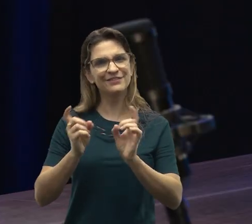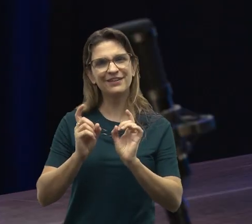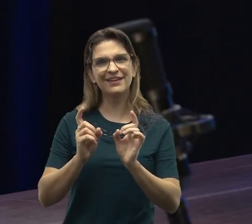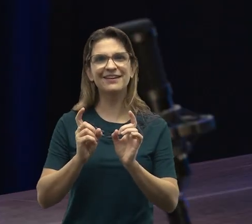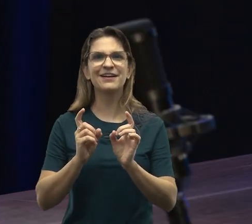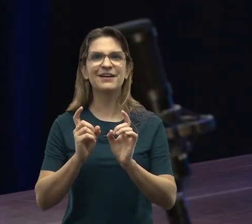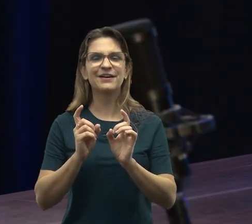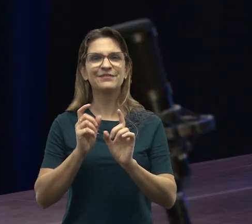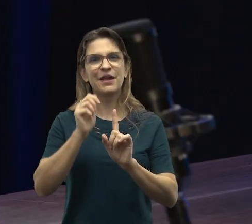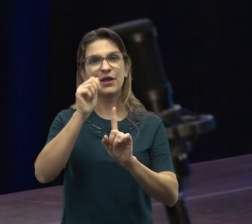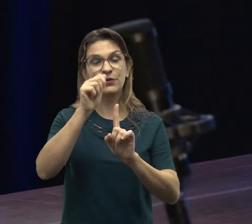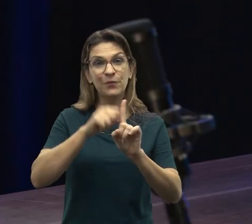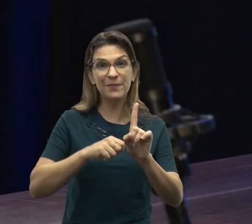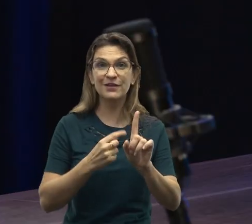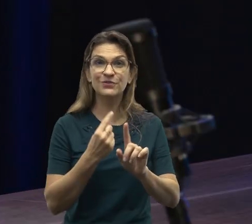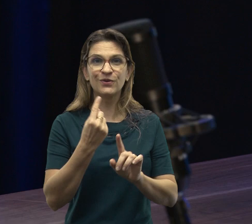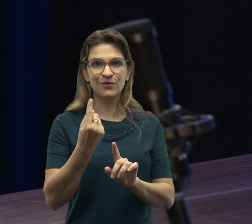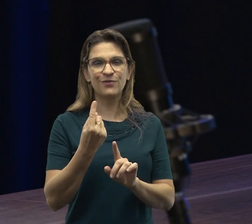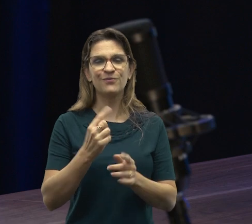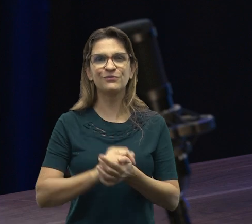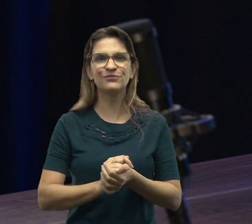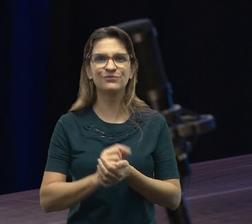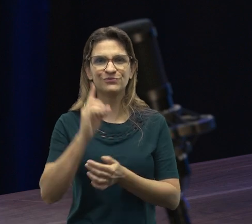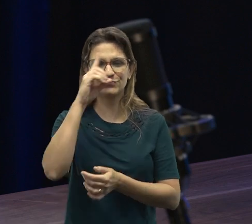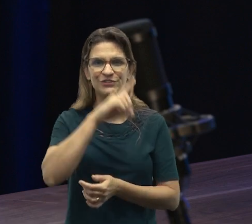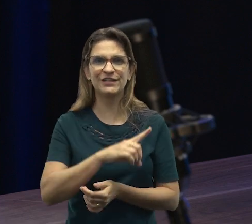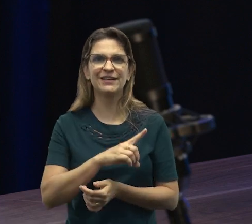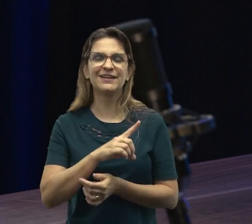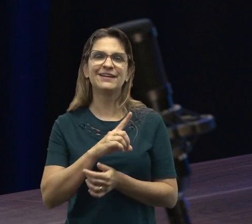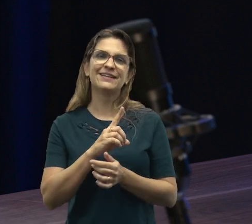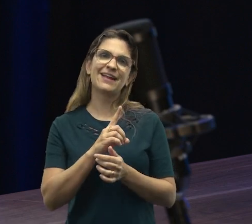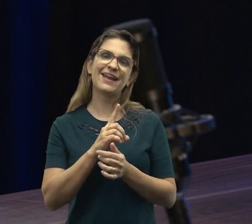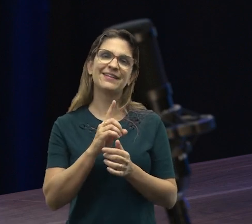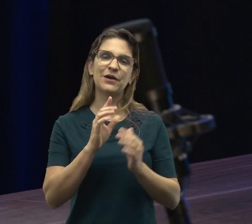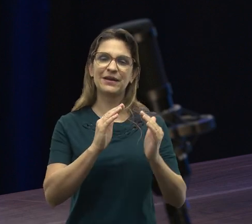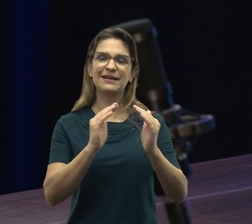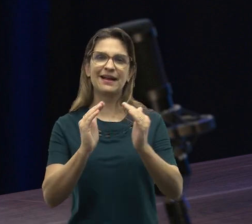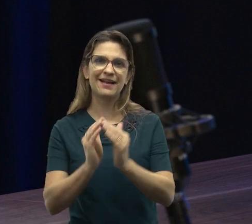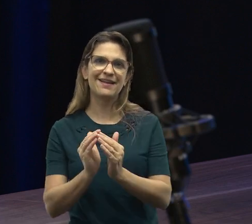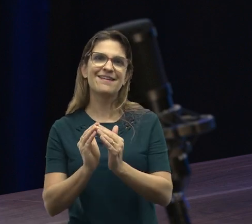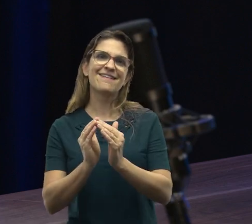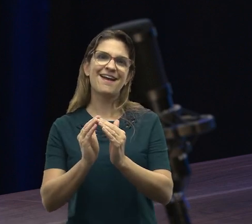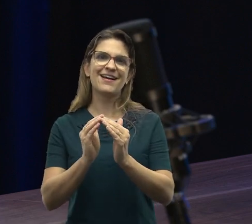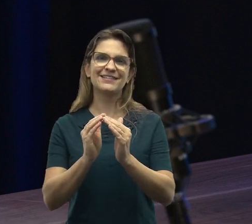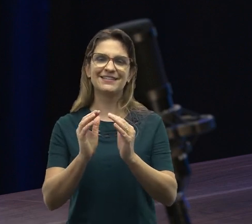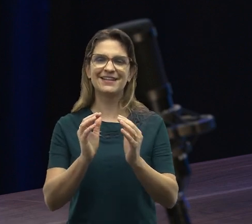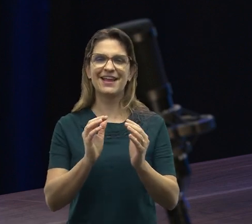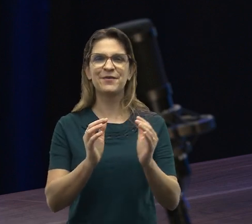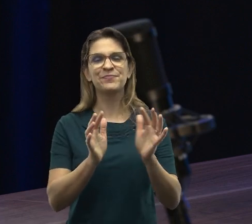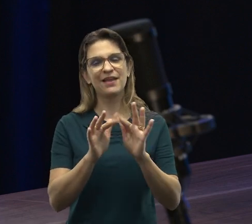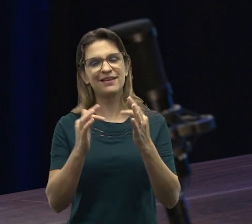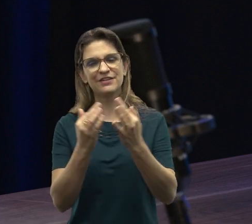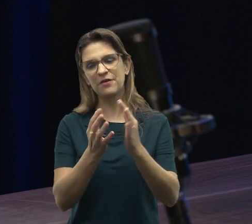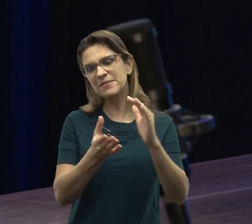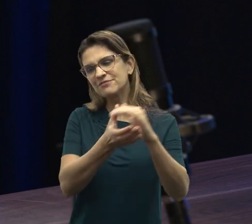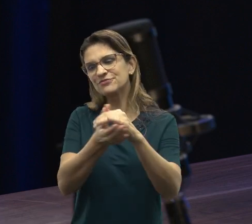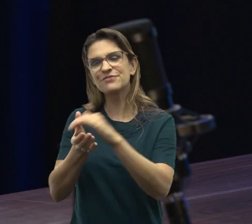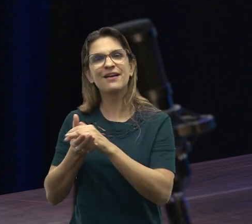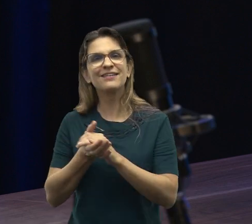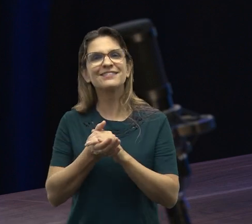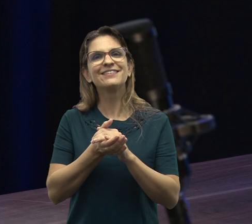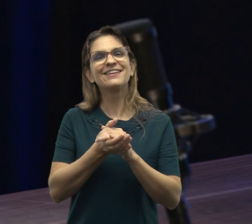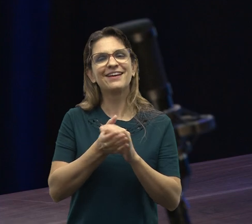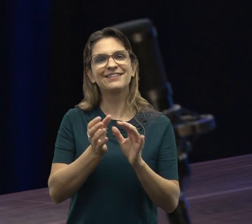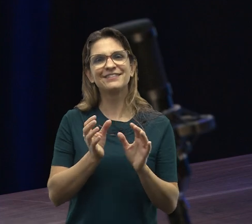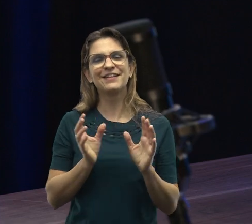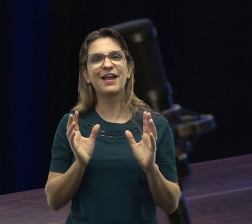casa de um dos casais, né? Então foi aí que começou o meu gosto por vinho. Então hoje eu gosto de